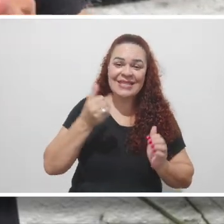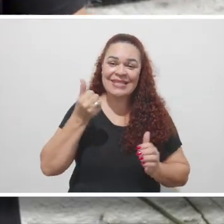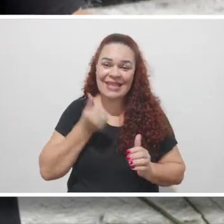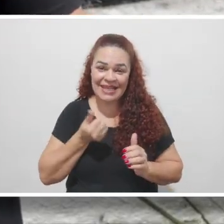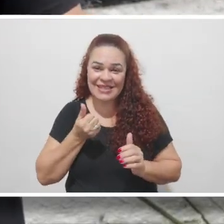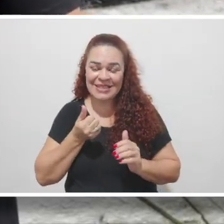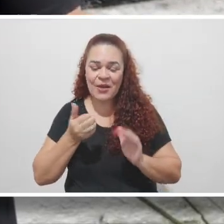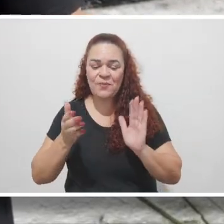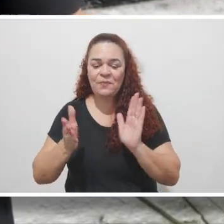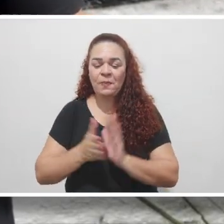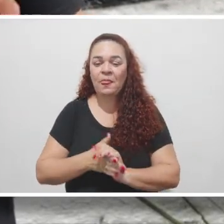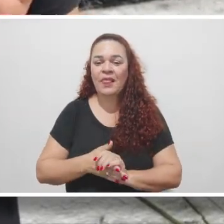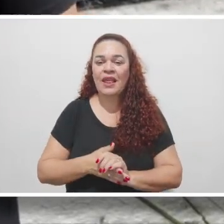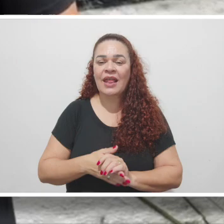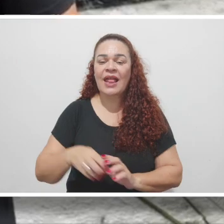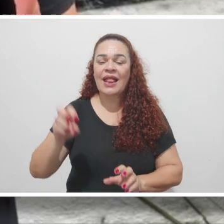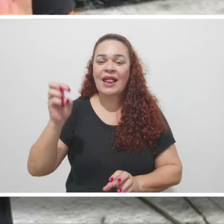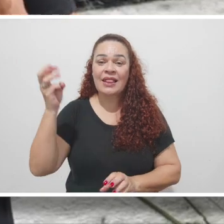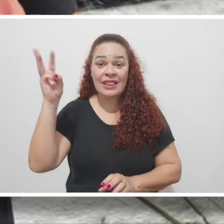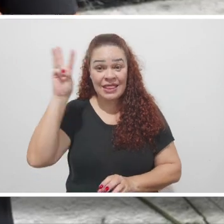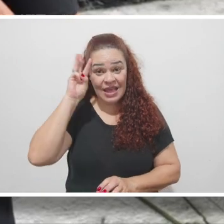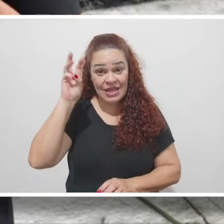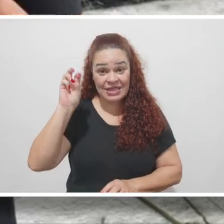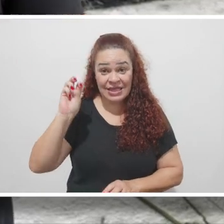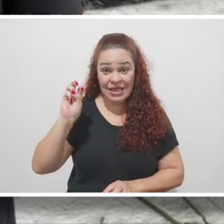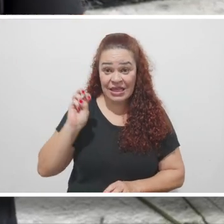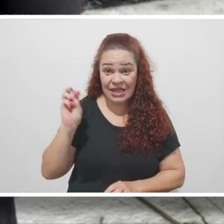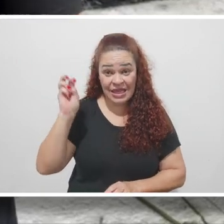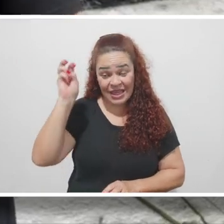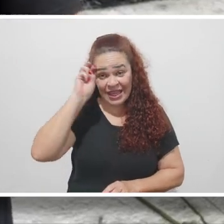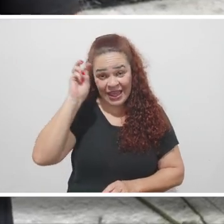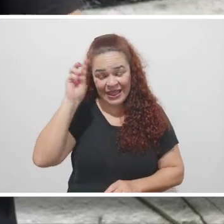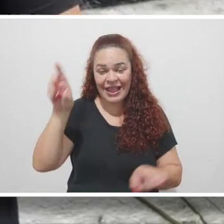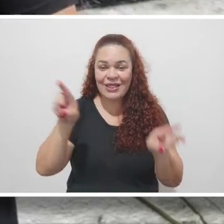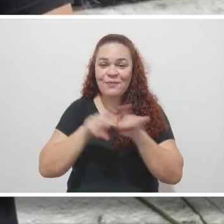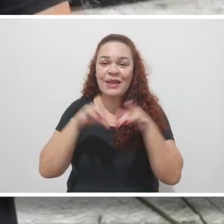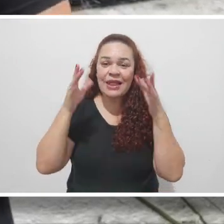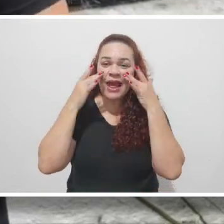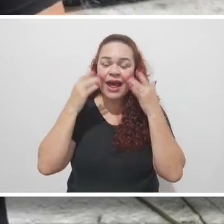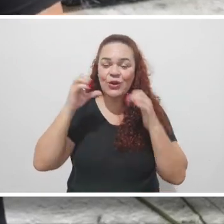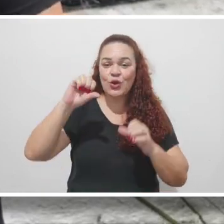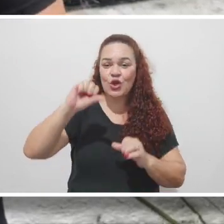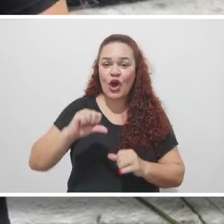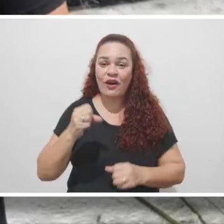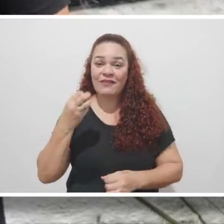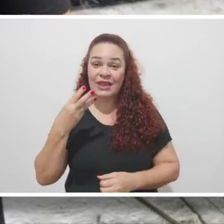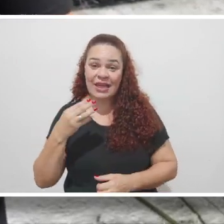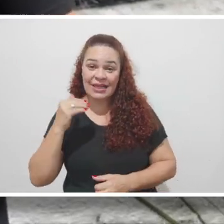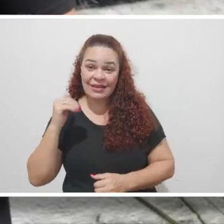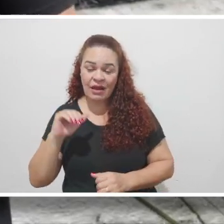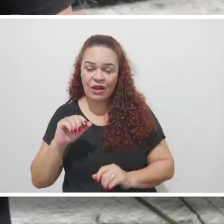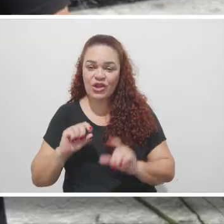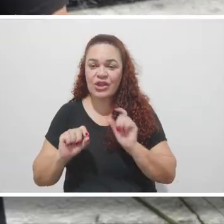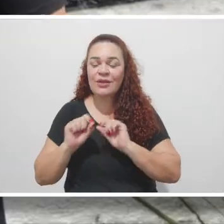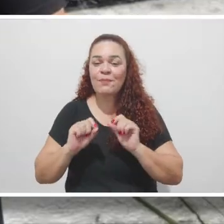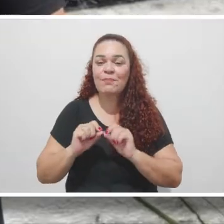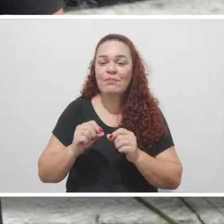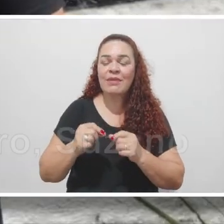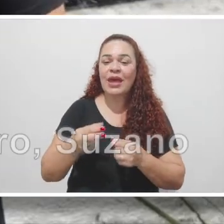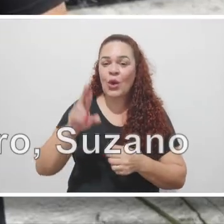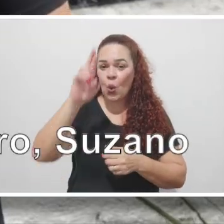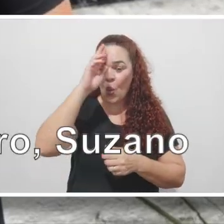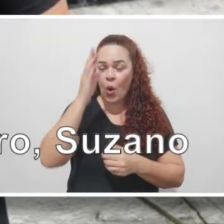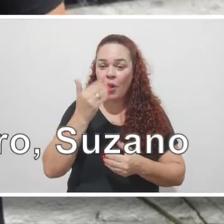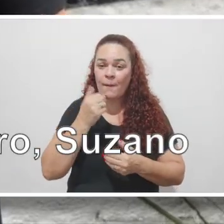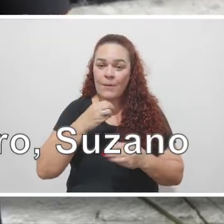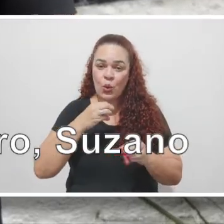Terças e quintas também contaremos com o teatro, que é apresentado aqui de forma fixa, às 9 e às 2 da tarde. Também teremos o último almoço italiano